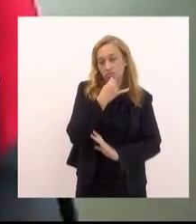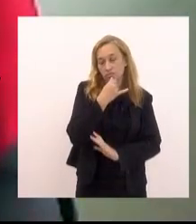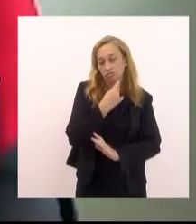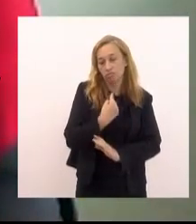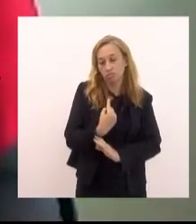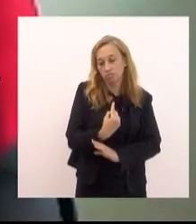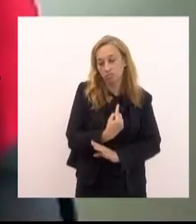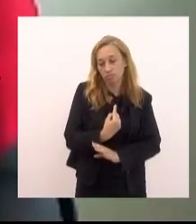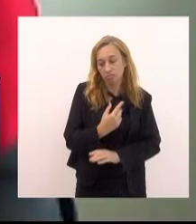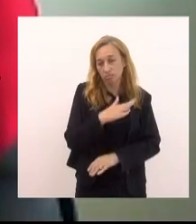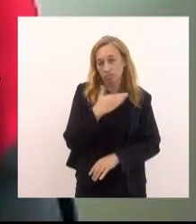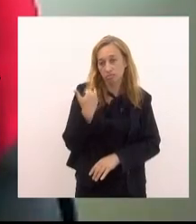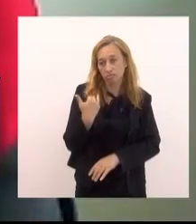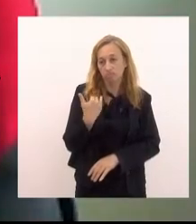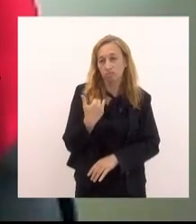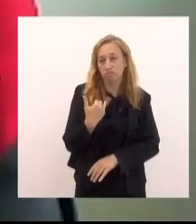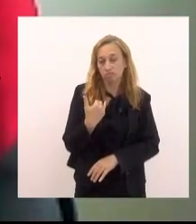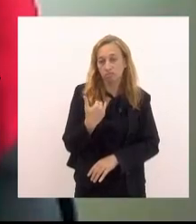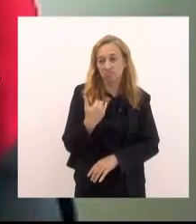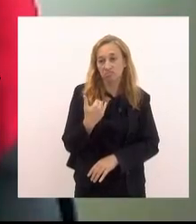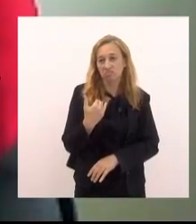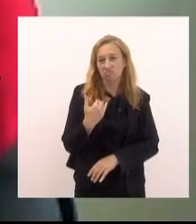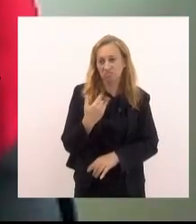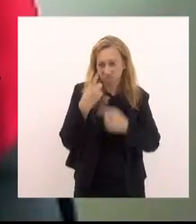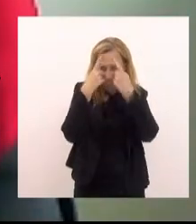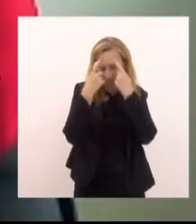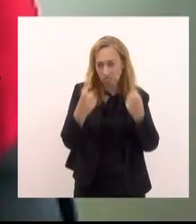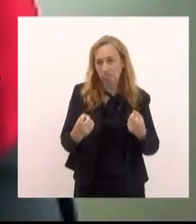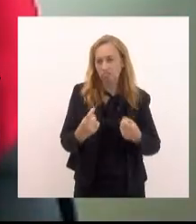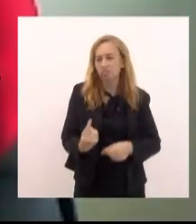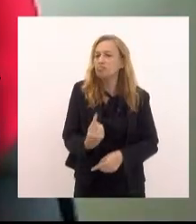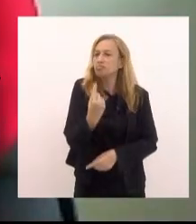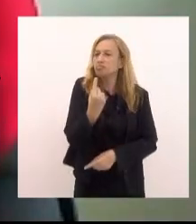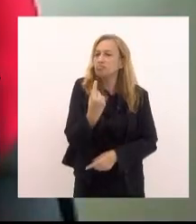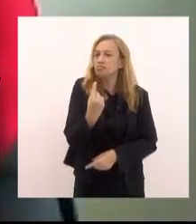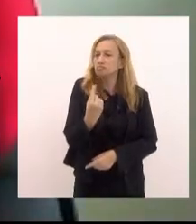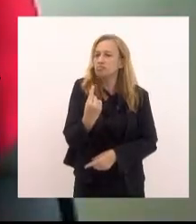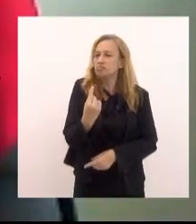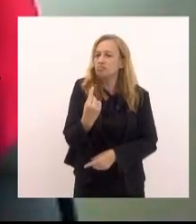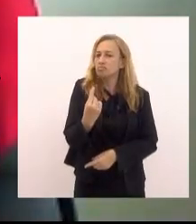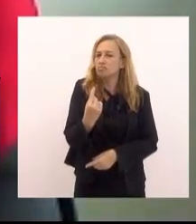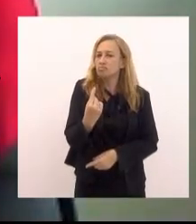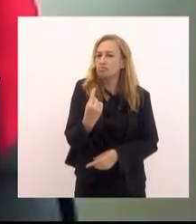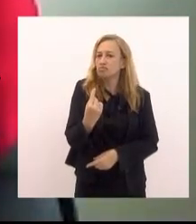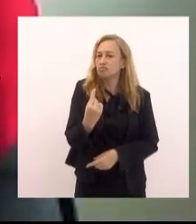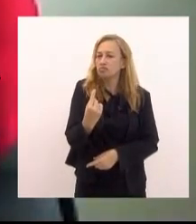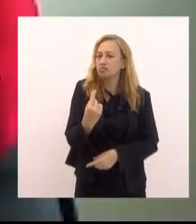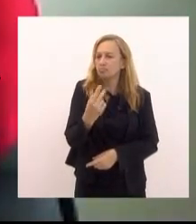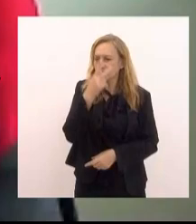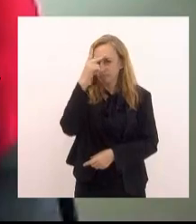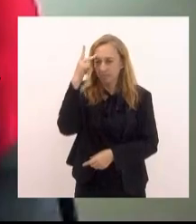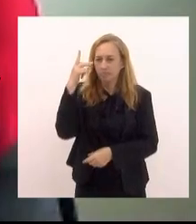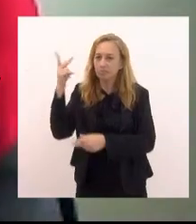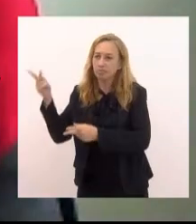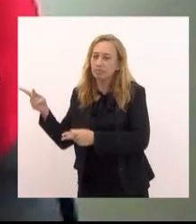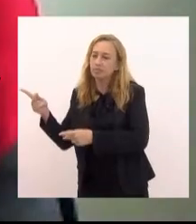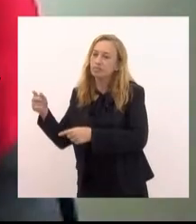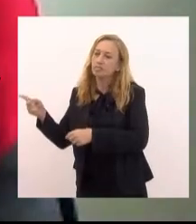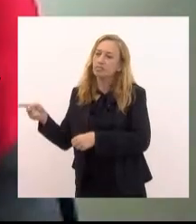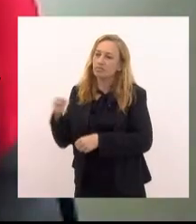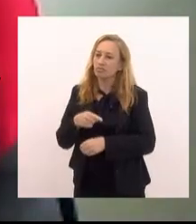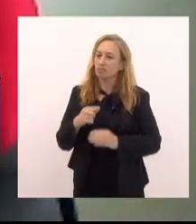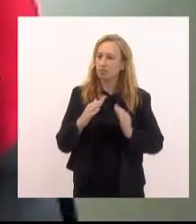foi a morte brutal e violenta de um imigrante, de um refugiado que deixou o